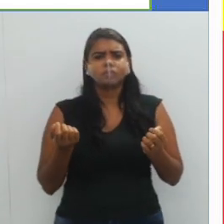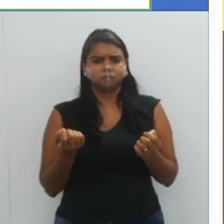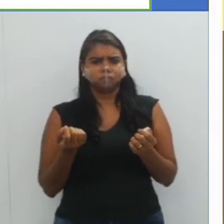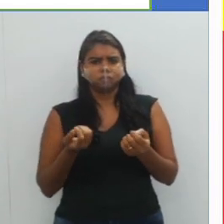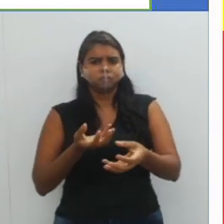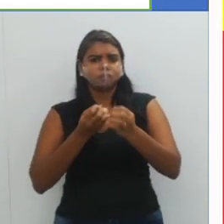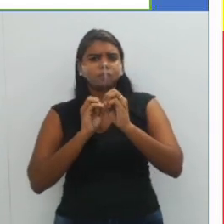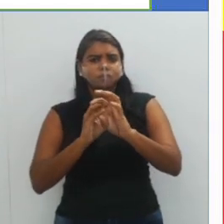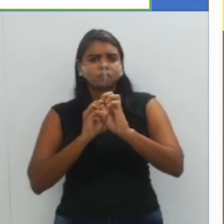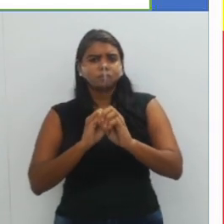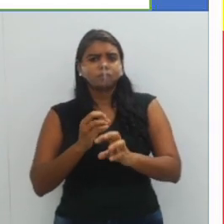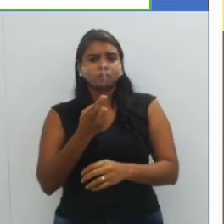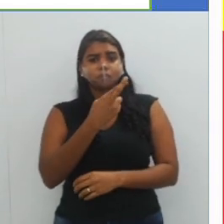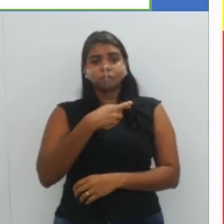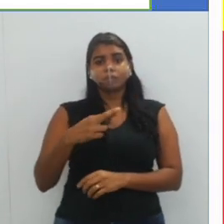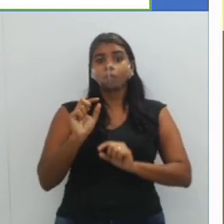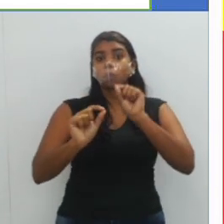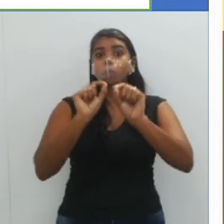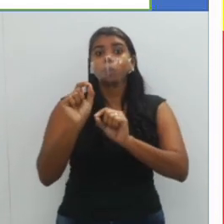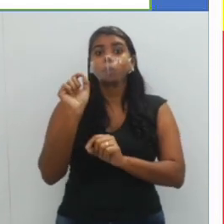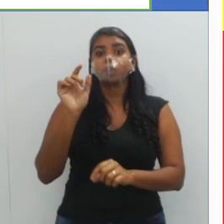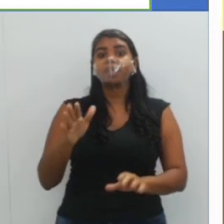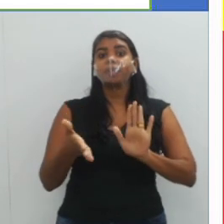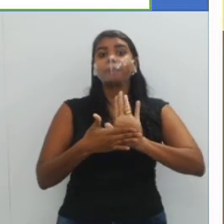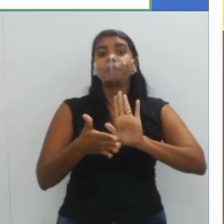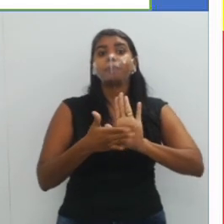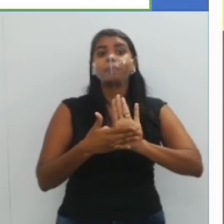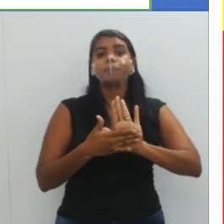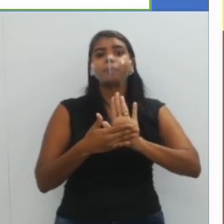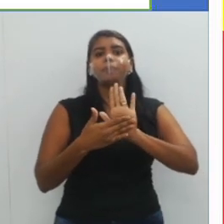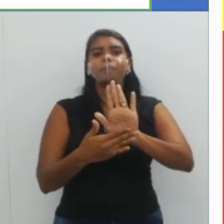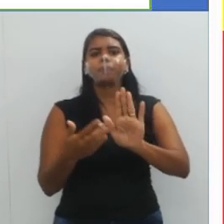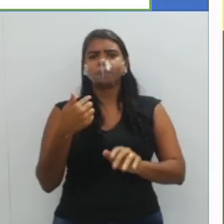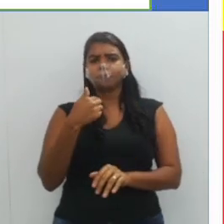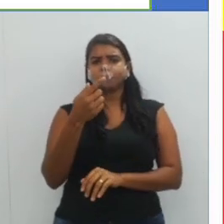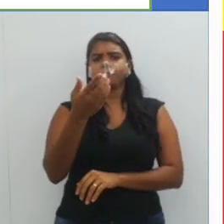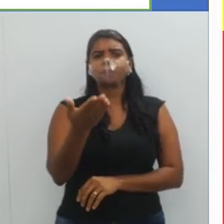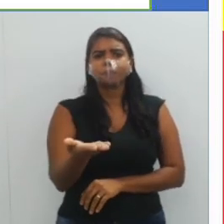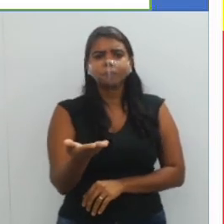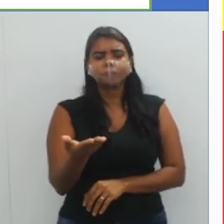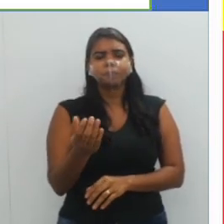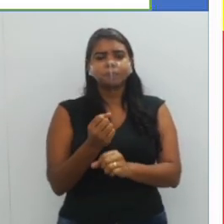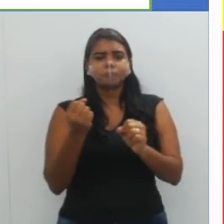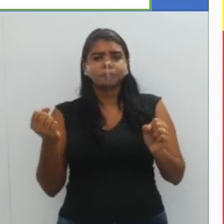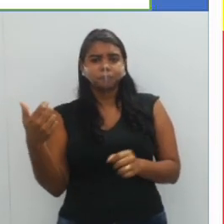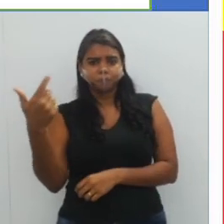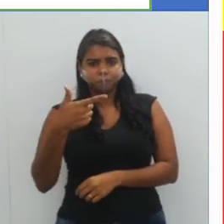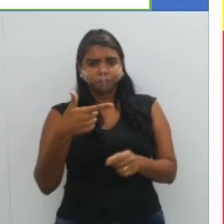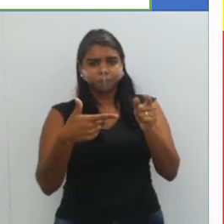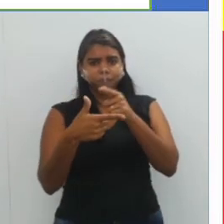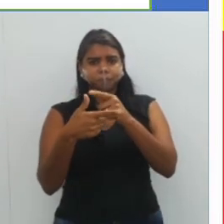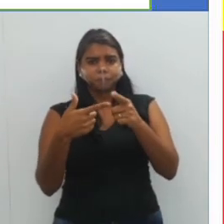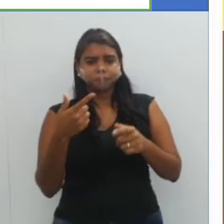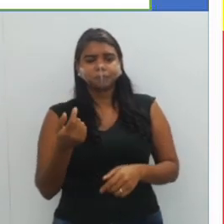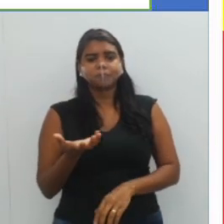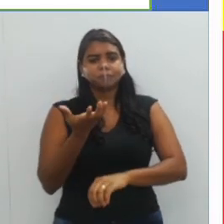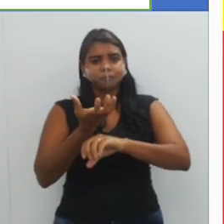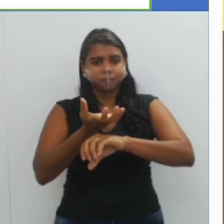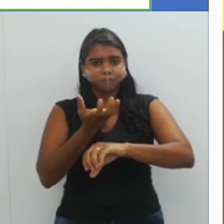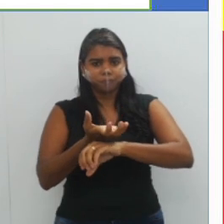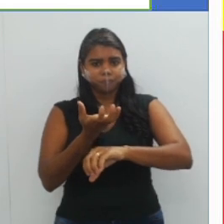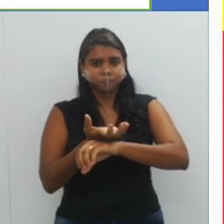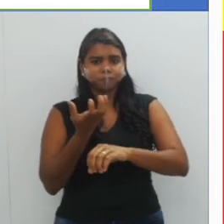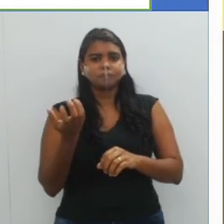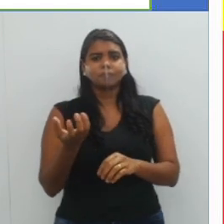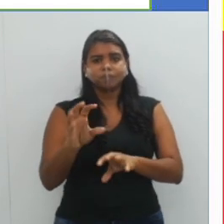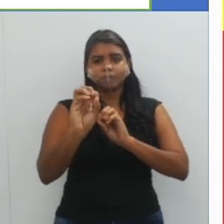do ensino religioso? O que é que ele se propõe? Eu trago aqui dois grandes objetivos. A disciplina do